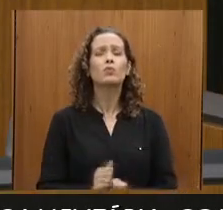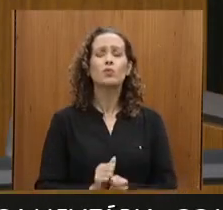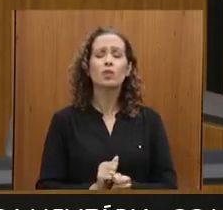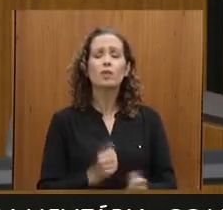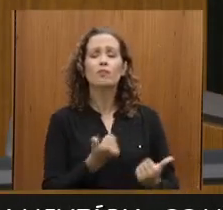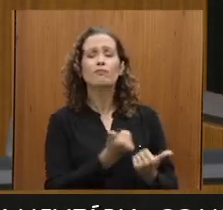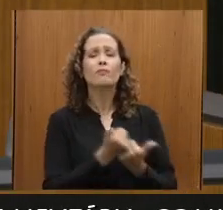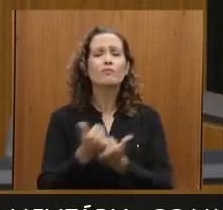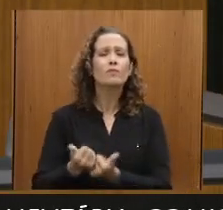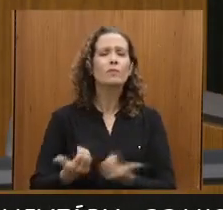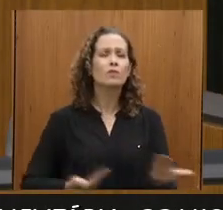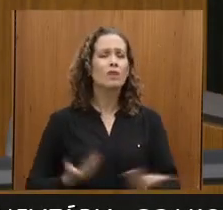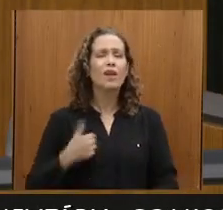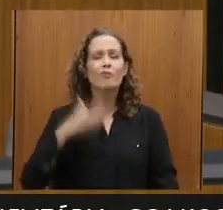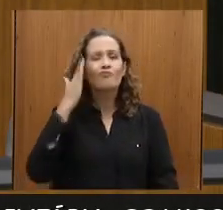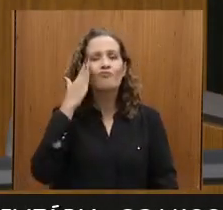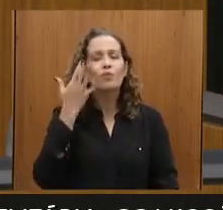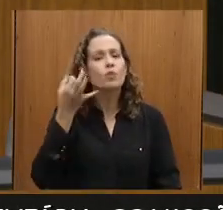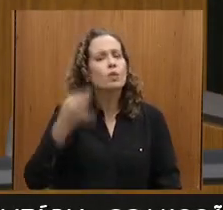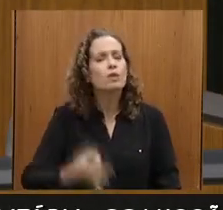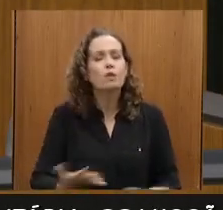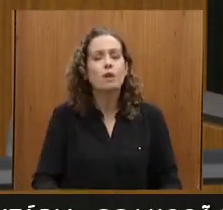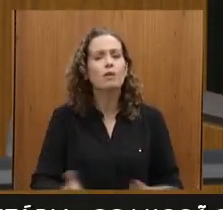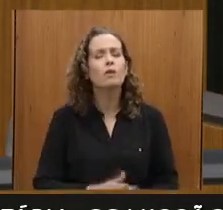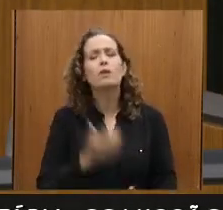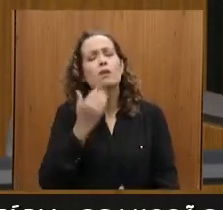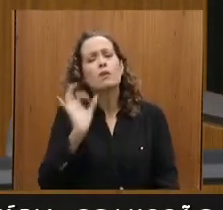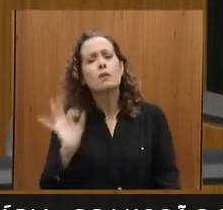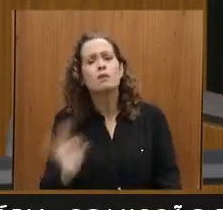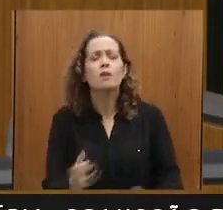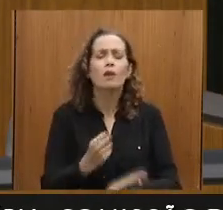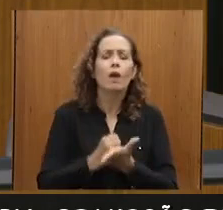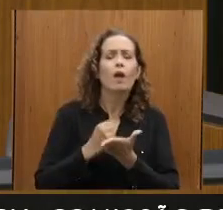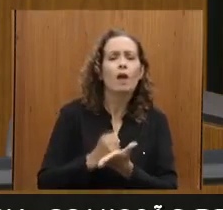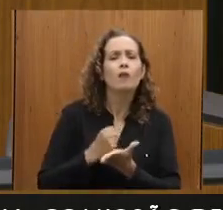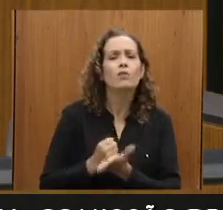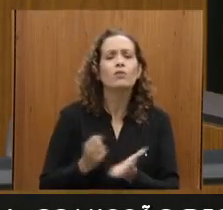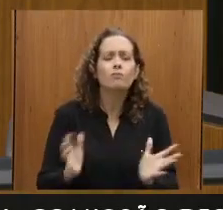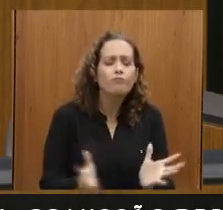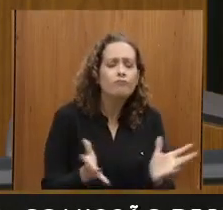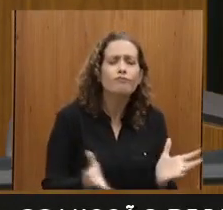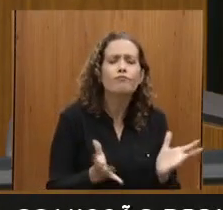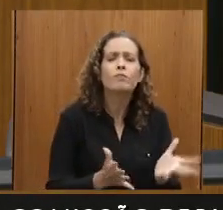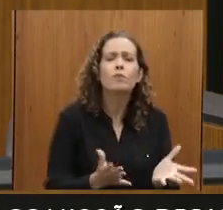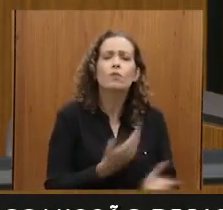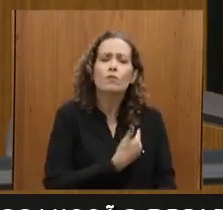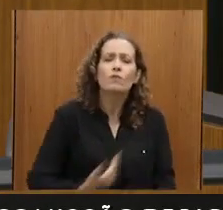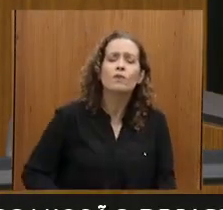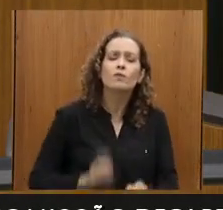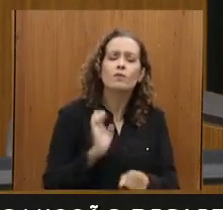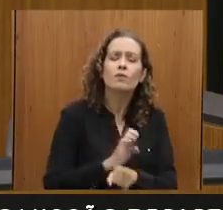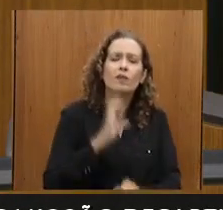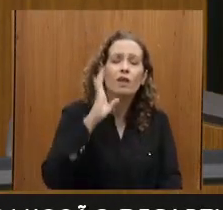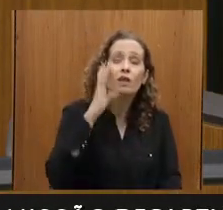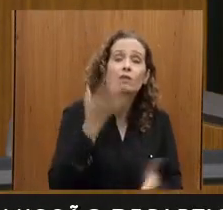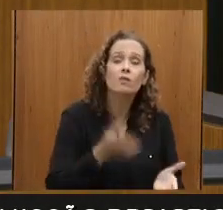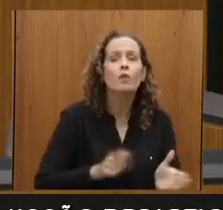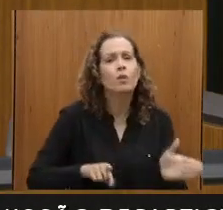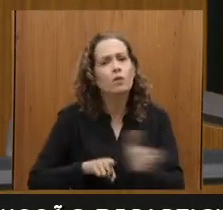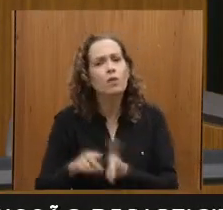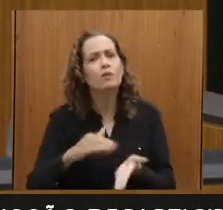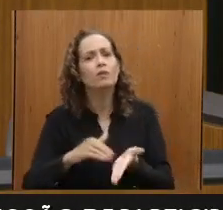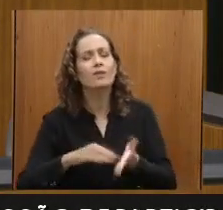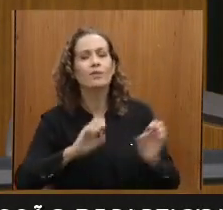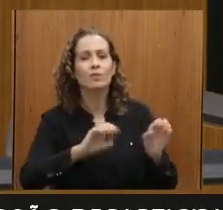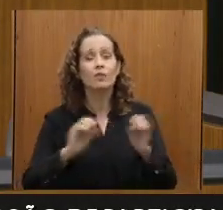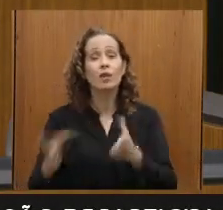Não compreendo como. Que ninguém nos ajuda a tentar comover o governo do Estado a resolver essa situação. Eu perguntei para a secretária de